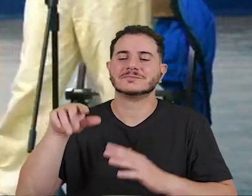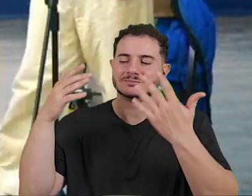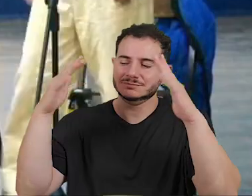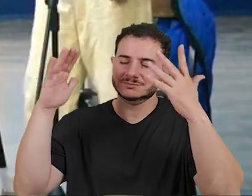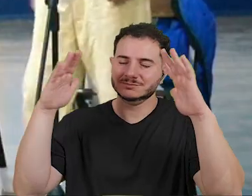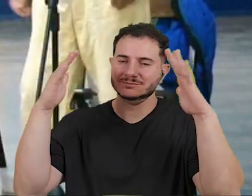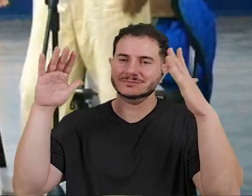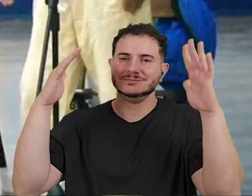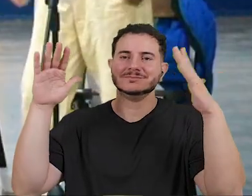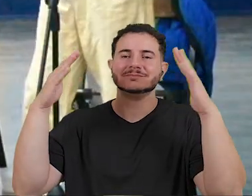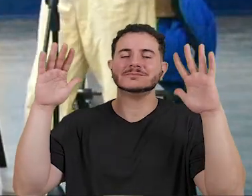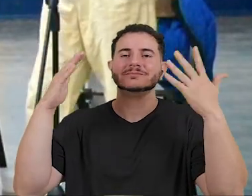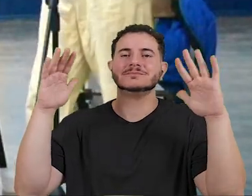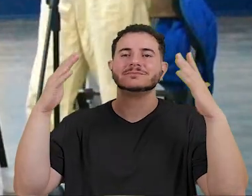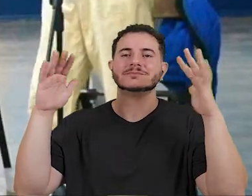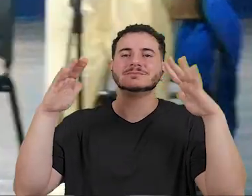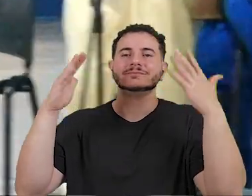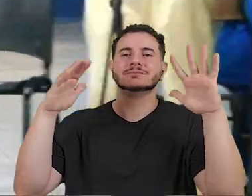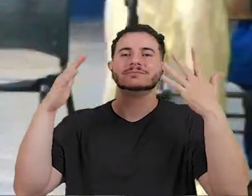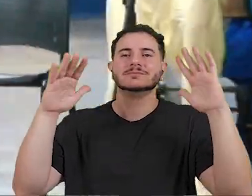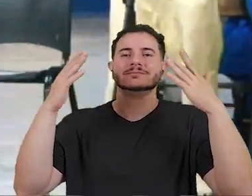Obrigado, presidente da nação.